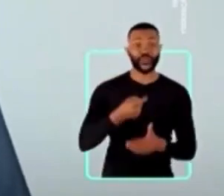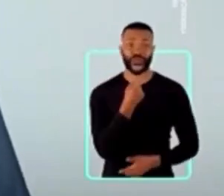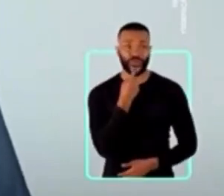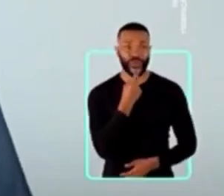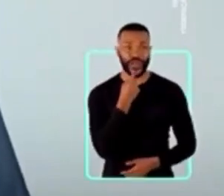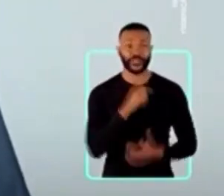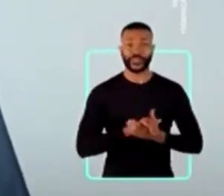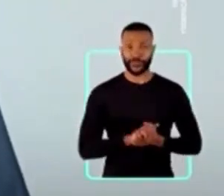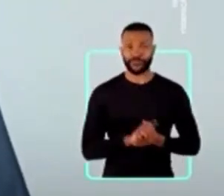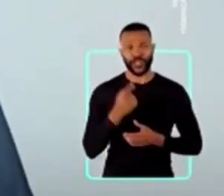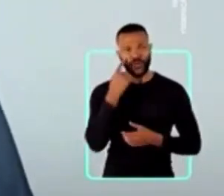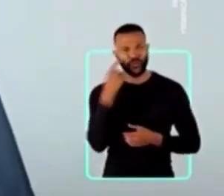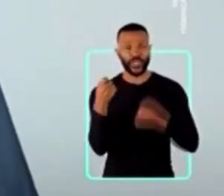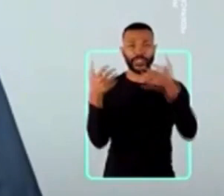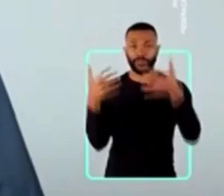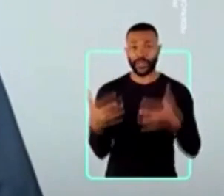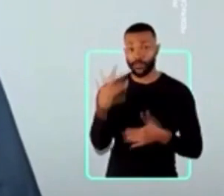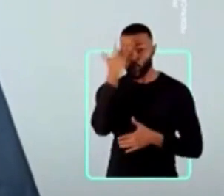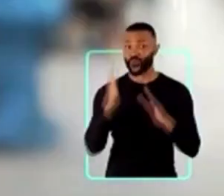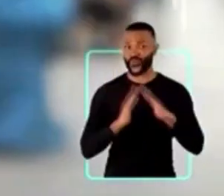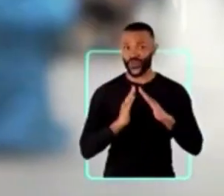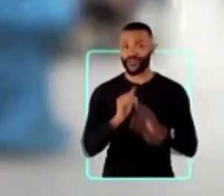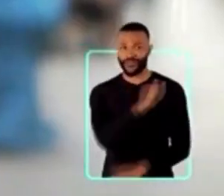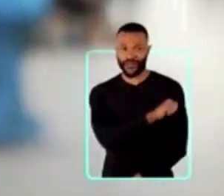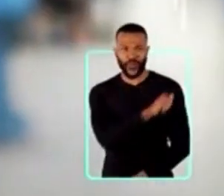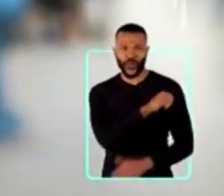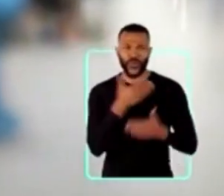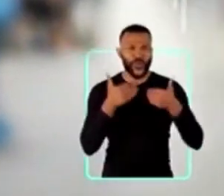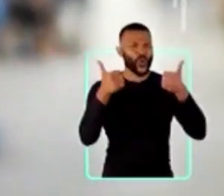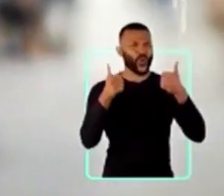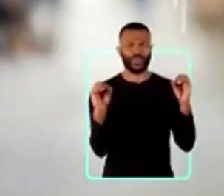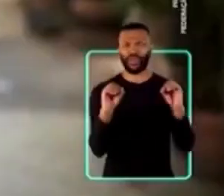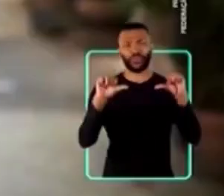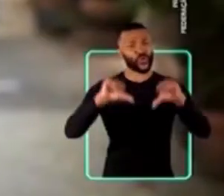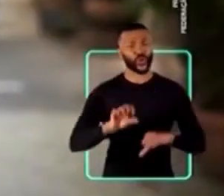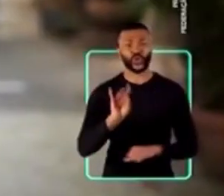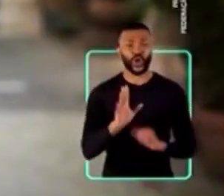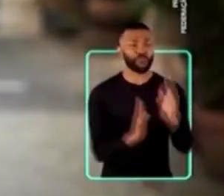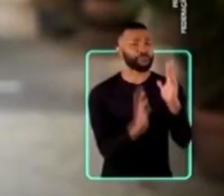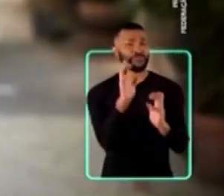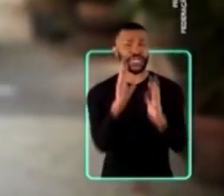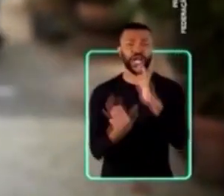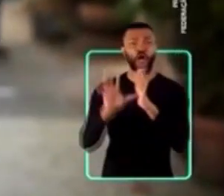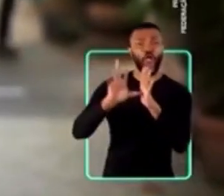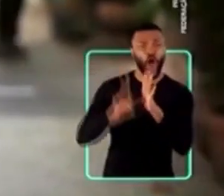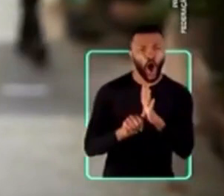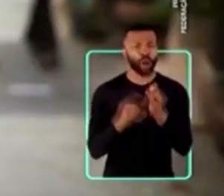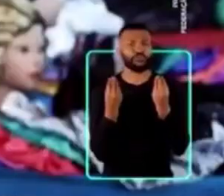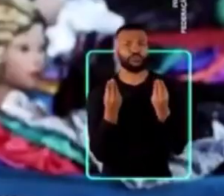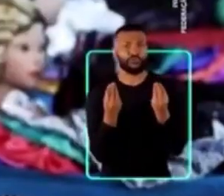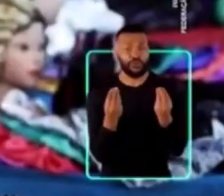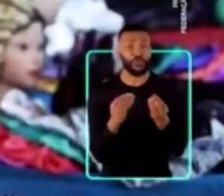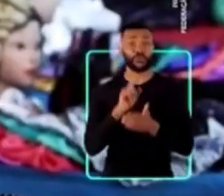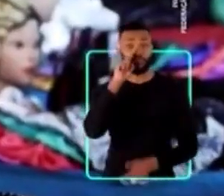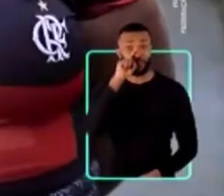Campinas. Veja o que dizem os moradores do Rio. Melhorou nada, só teve piorando. Não tem briga, assalto, roubo, não tem como.